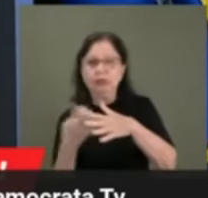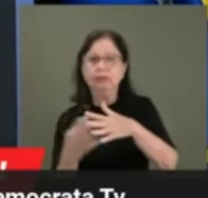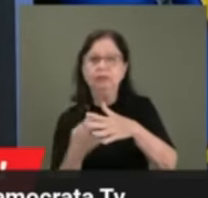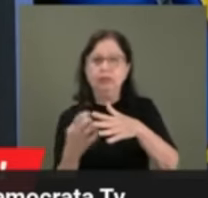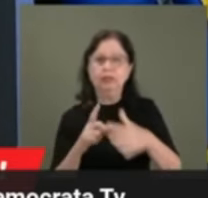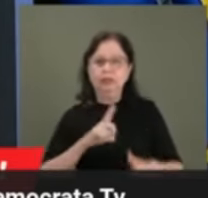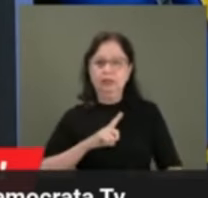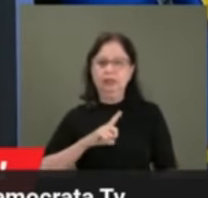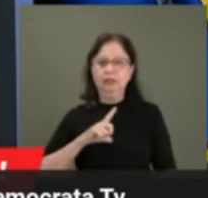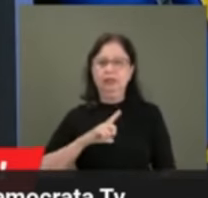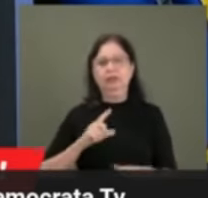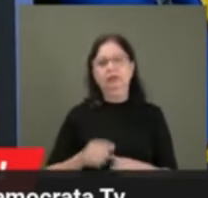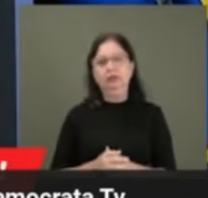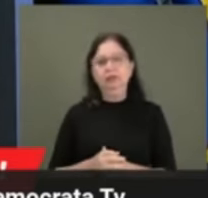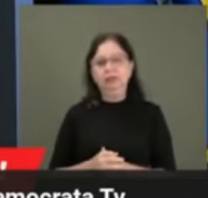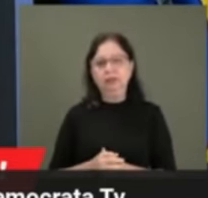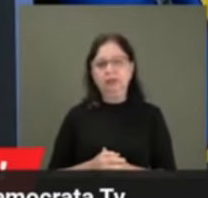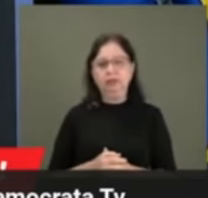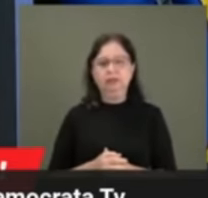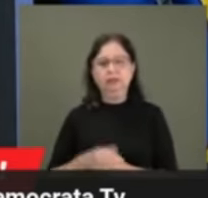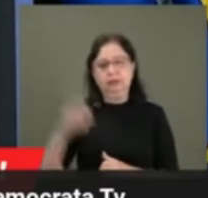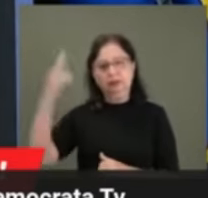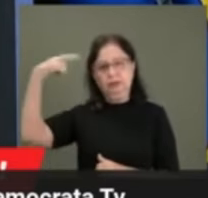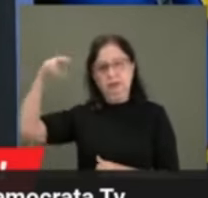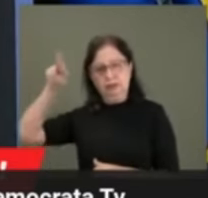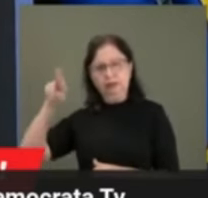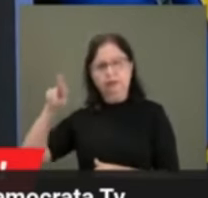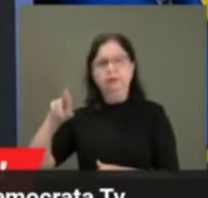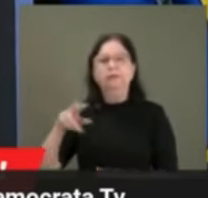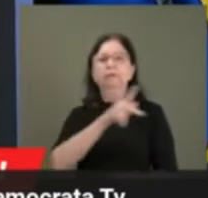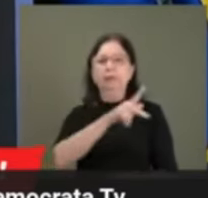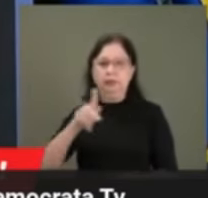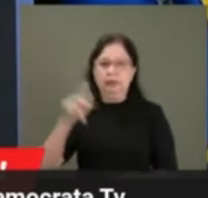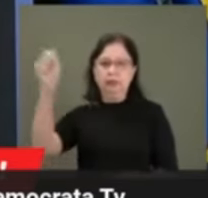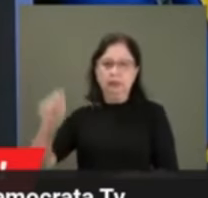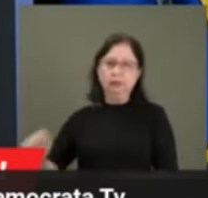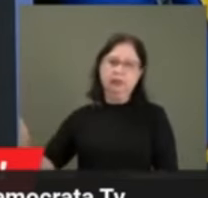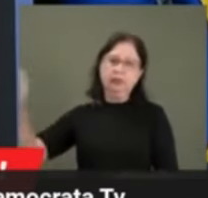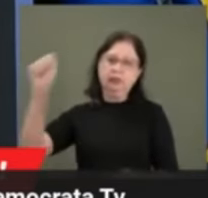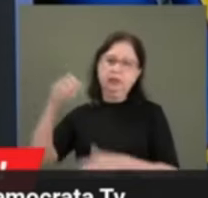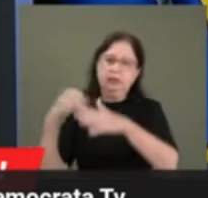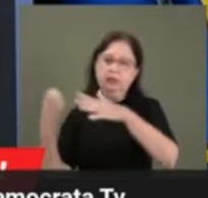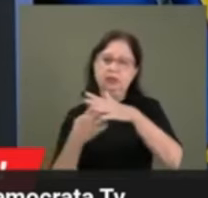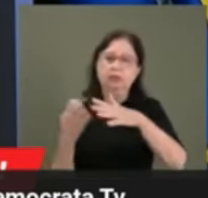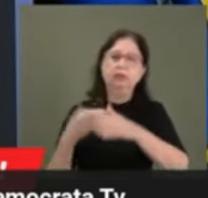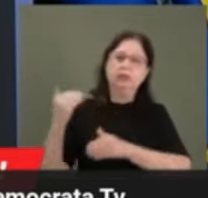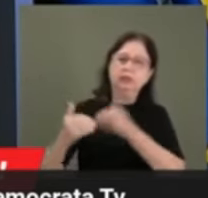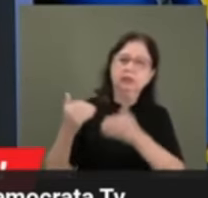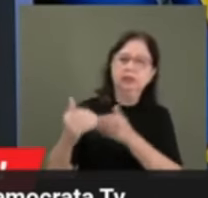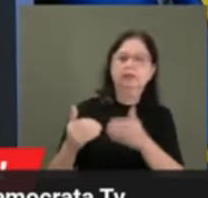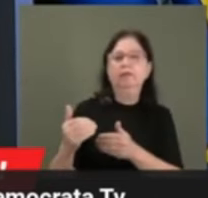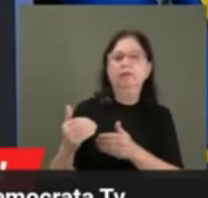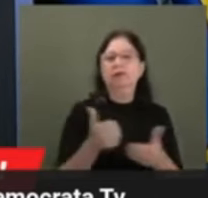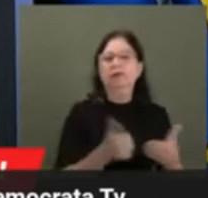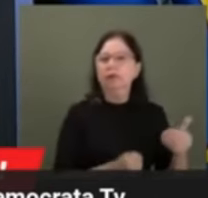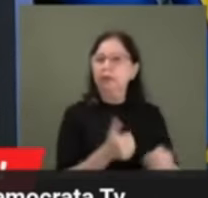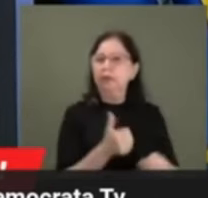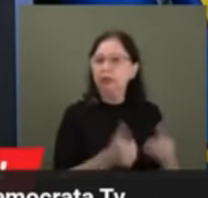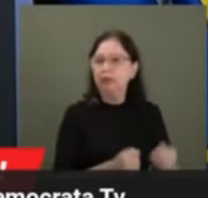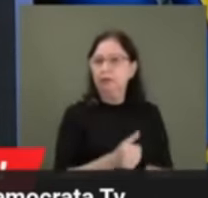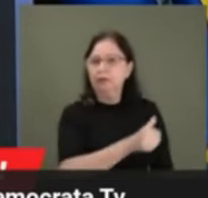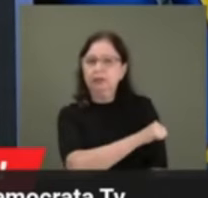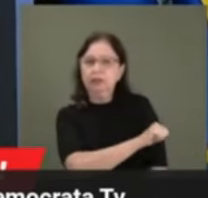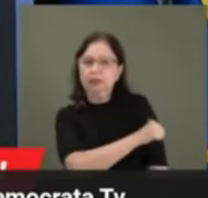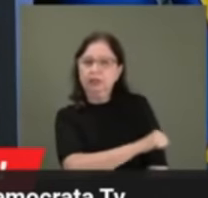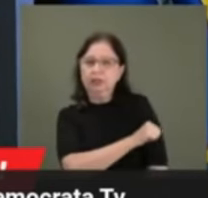hoje além disso estou presidente da associação de empresas desenvolvedoras de jogos do Estado do Rio de Janeiro e nesta